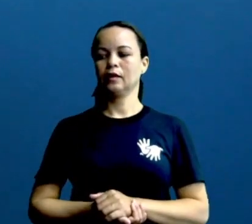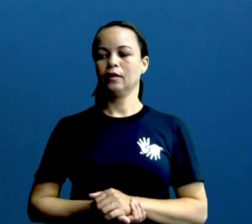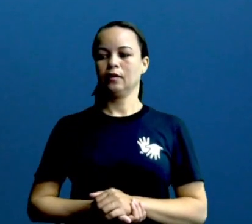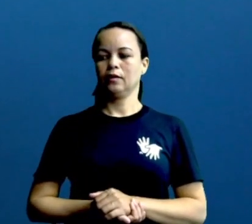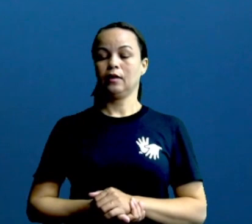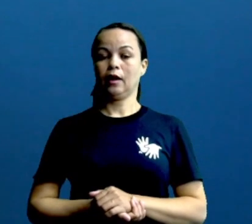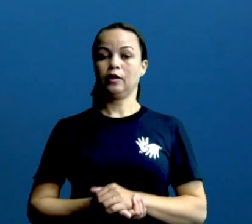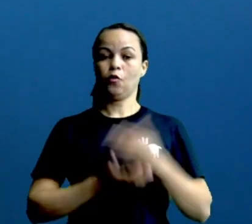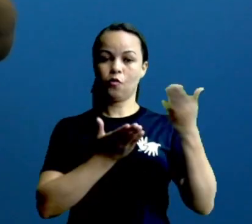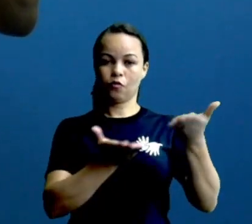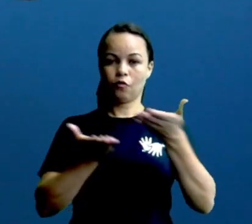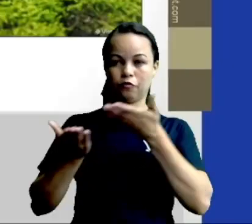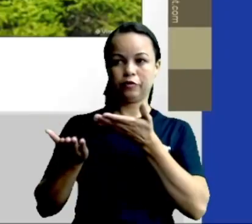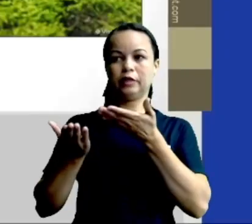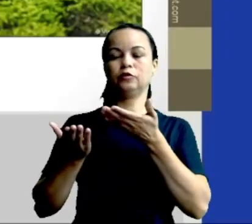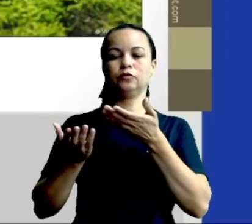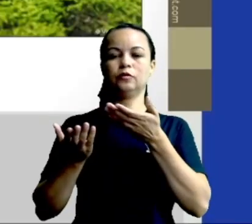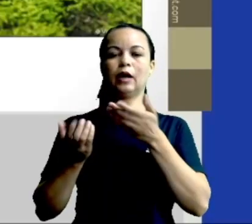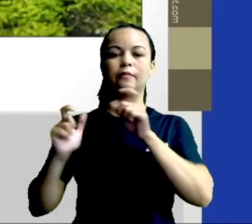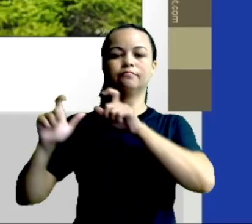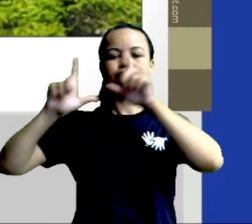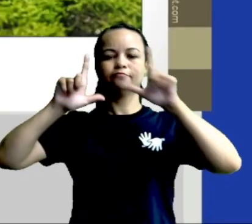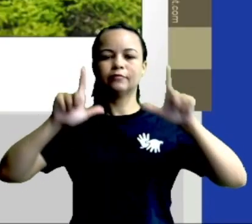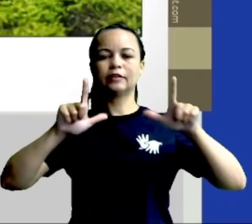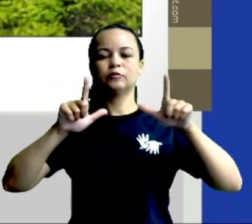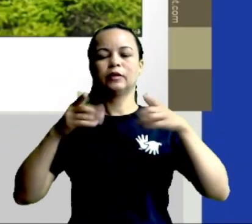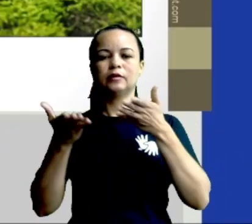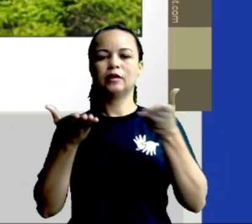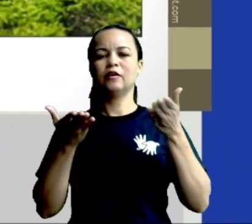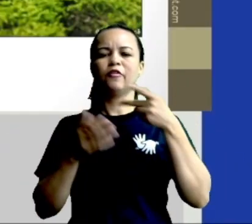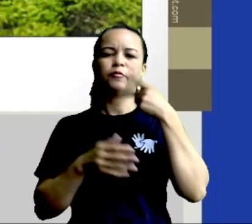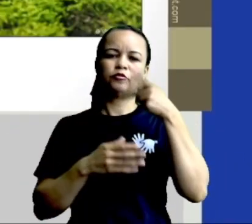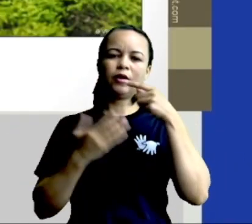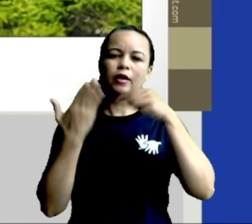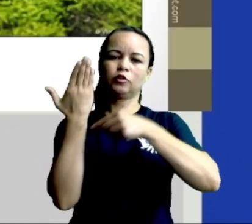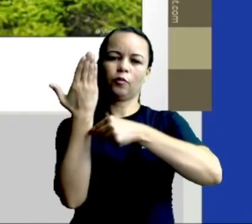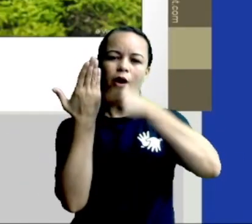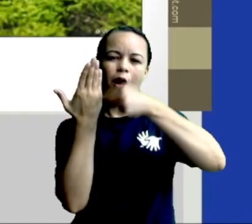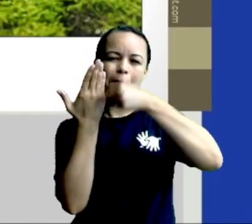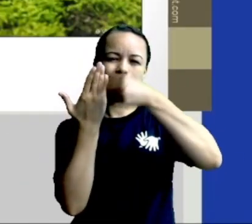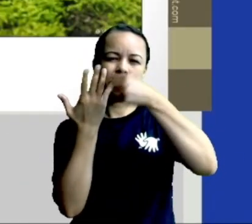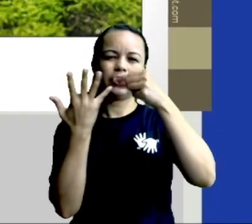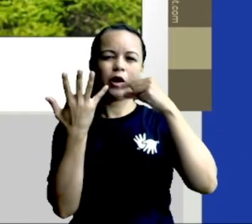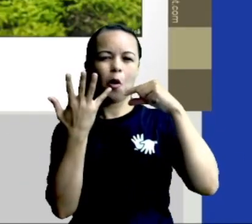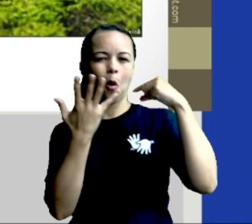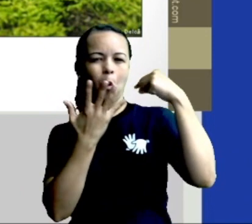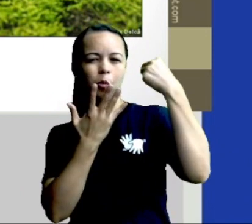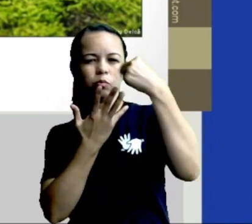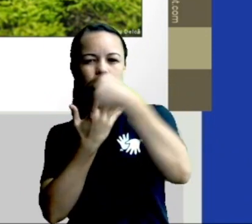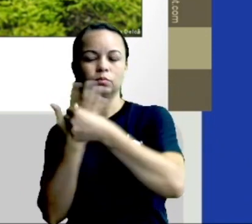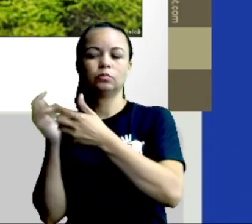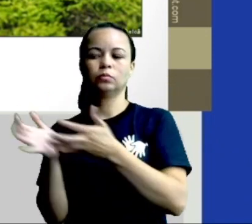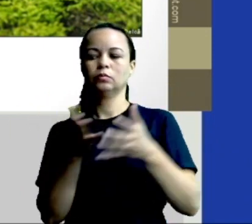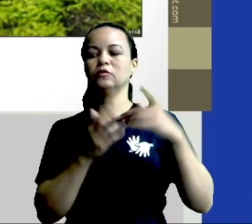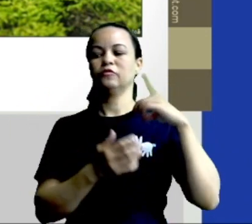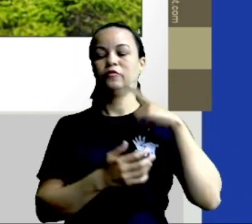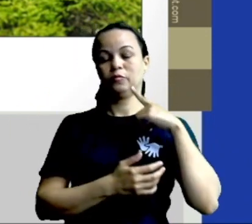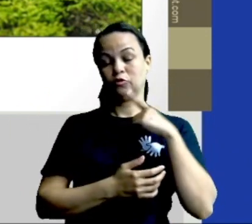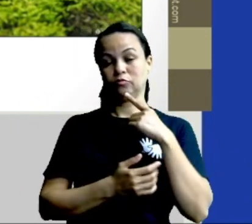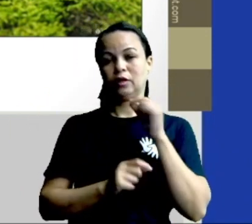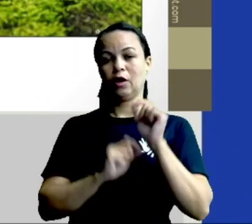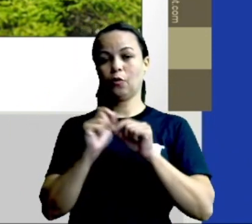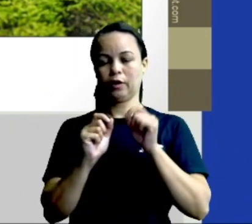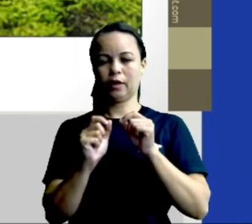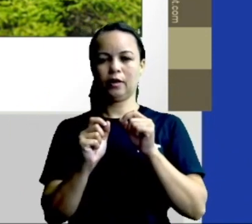vou convidar a abrir essa imagem. Vamos falar um pouquinho mais das briófitas. Ó, queria chamar a atenção que a gente vai ter o que a